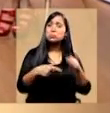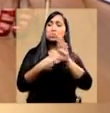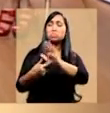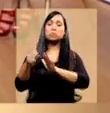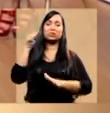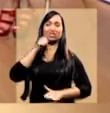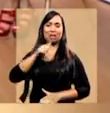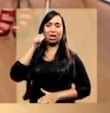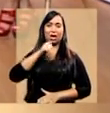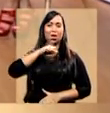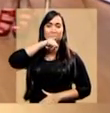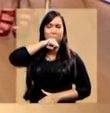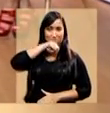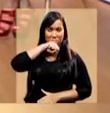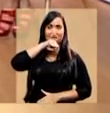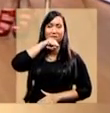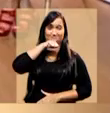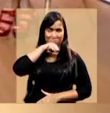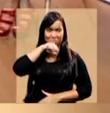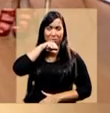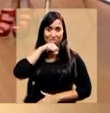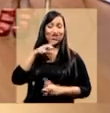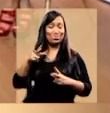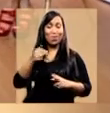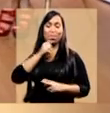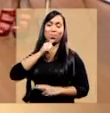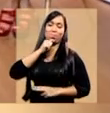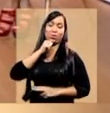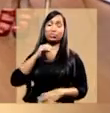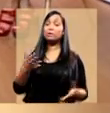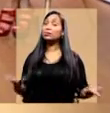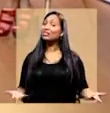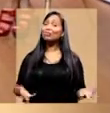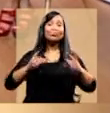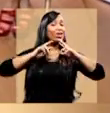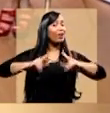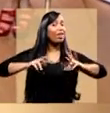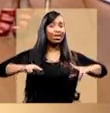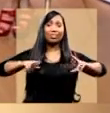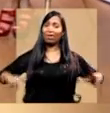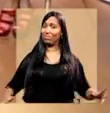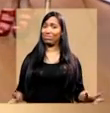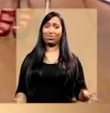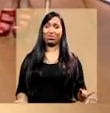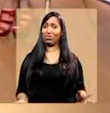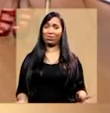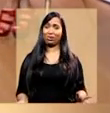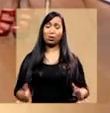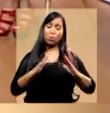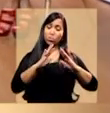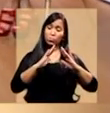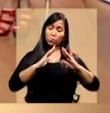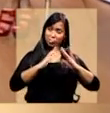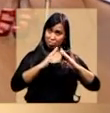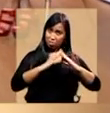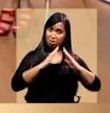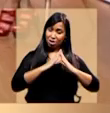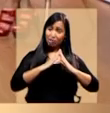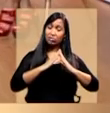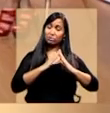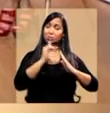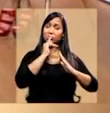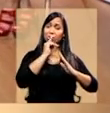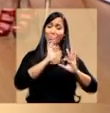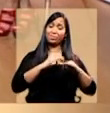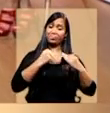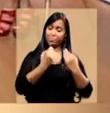da ser mãe. o espelho Isso. da criação que ele teve e da mãe que ele teve. Que ele teve. E não é isso. O lar não é a vai ser isso. continuidade, né? É a continuidade